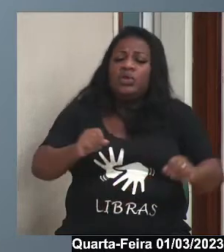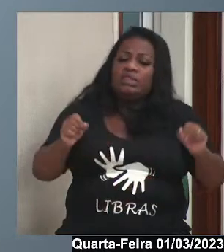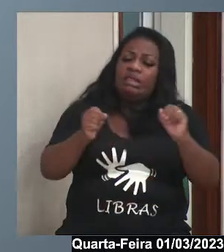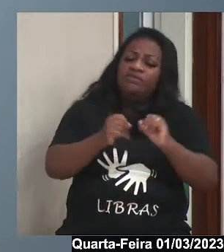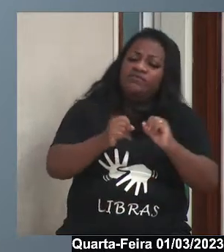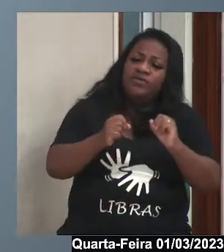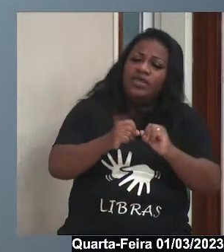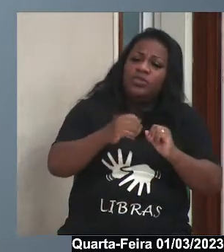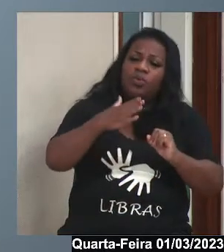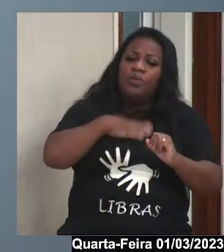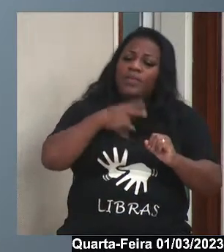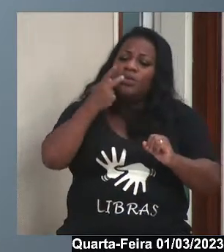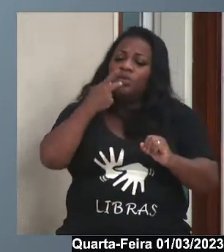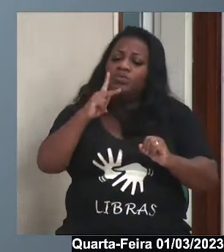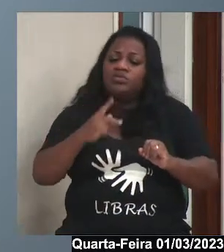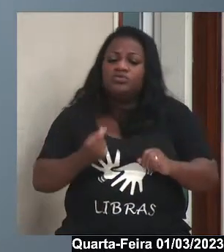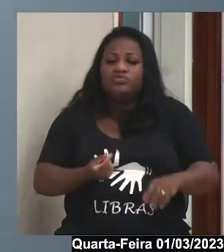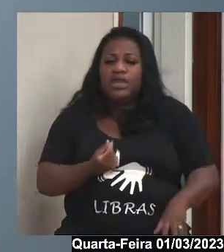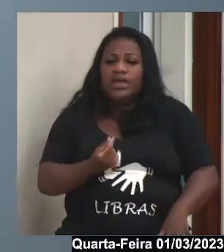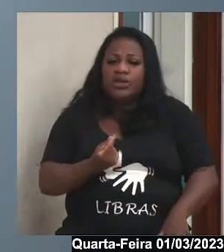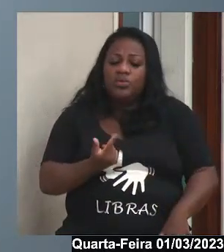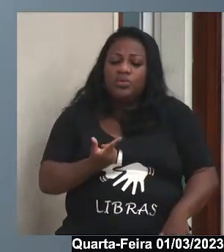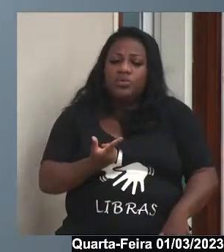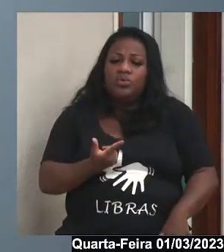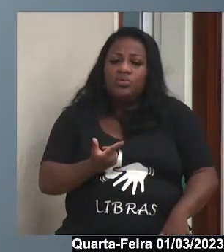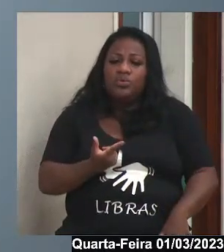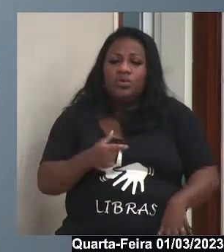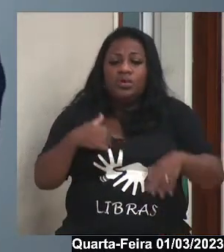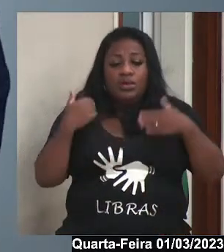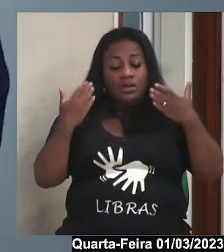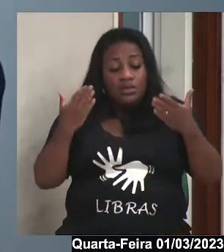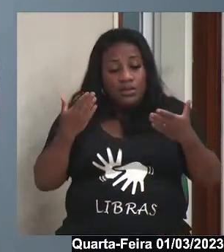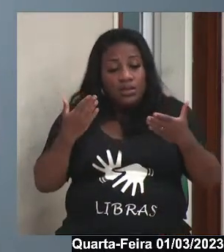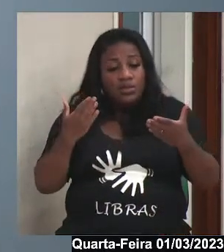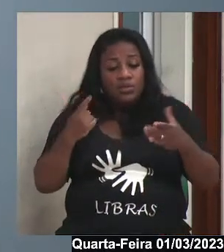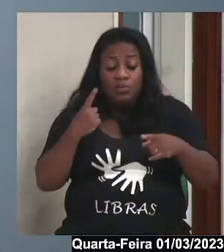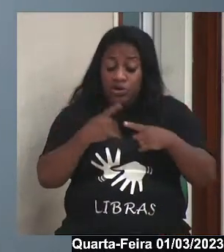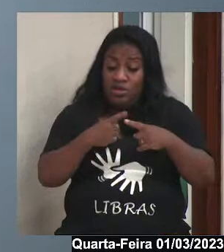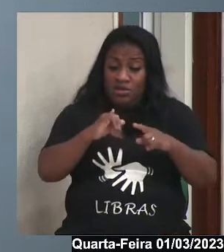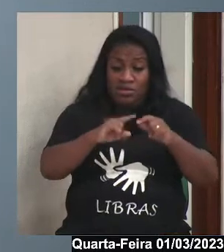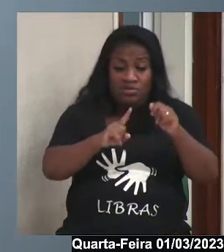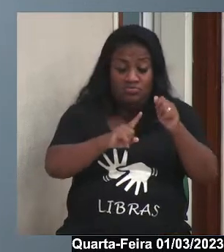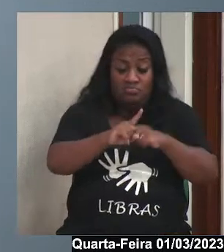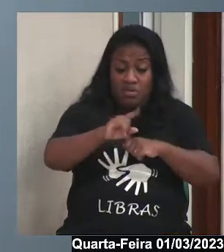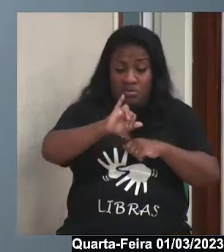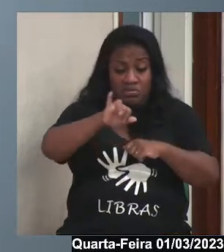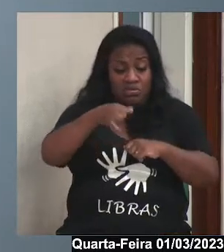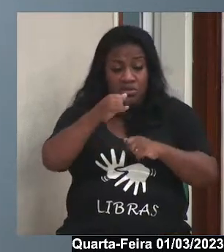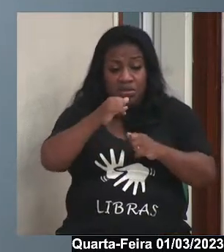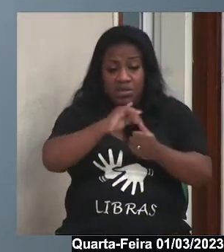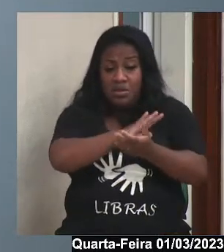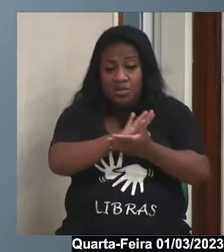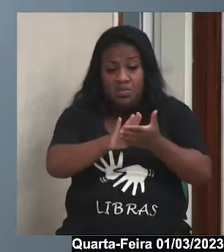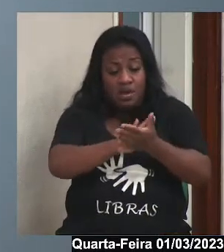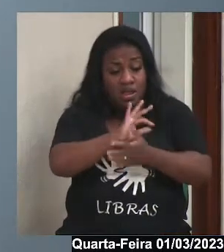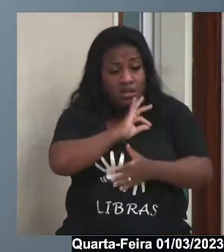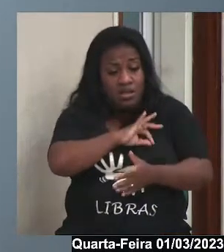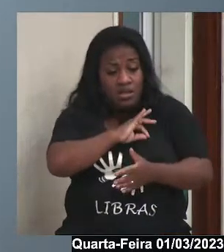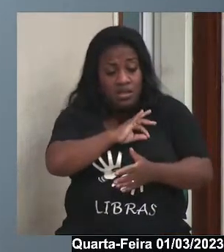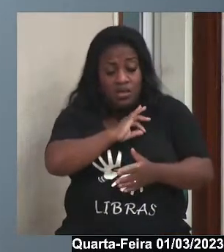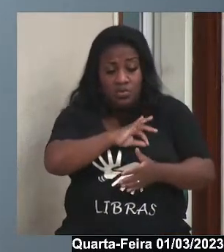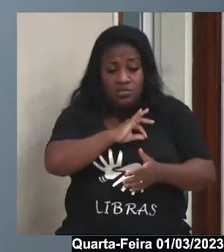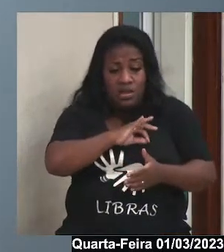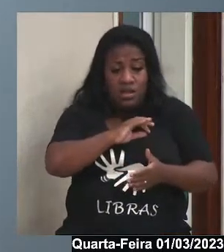tem feito com o meu e com o seu dinheiro? Porque a arrecadação de janeiro foi mais de R$180 milhões, senhores. É